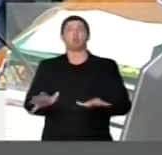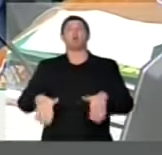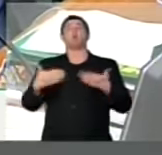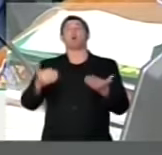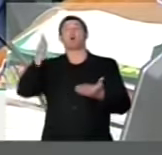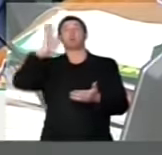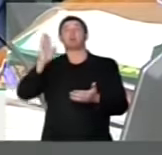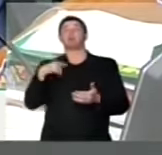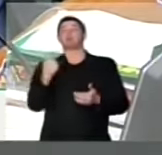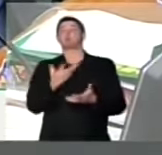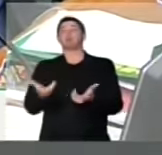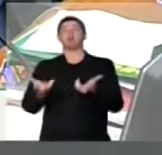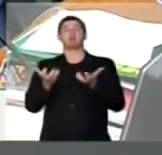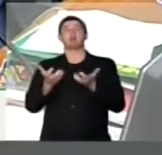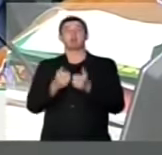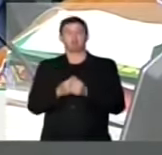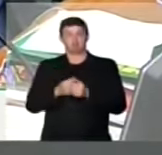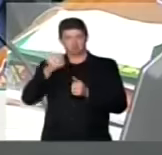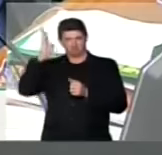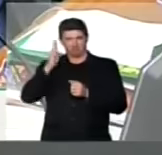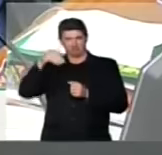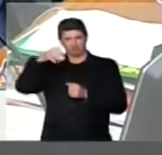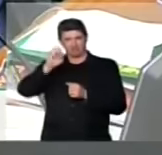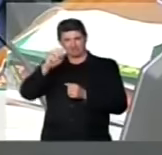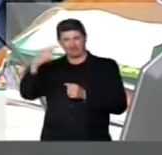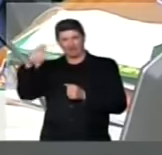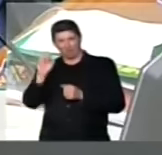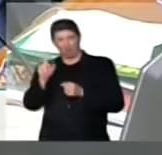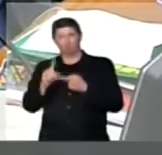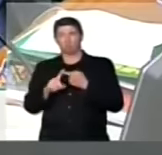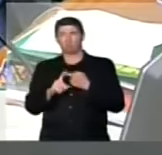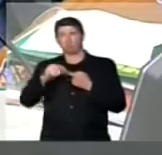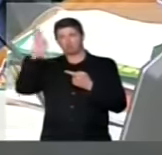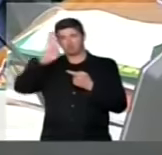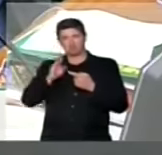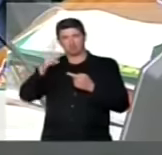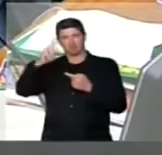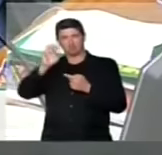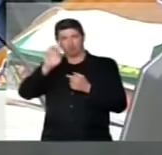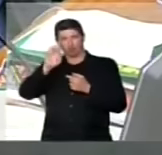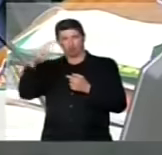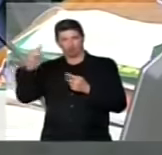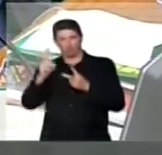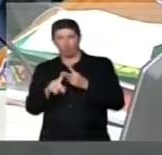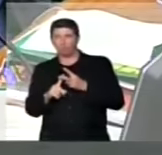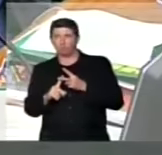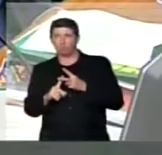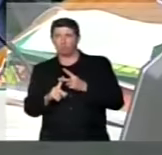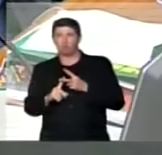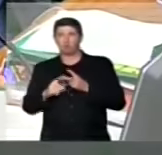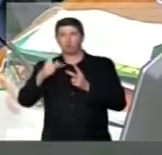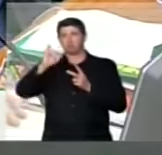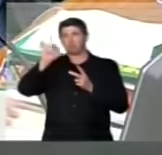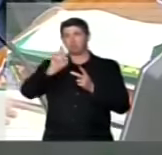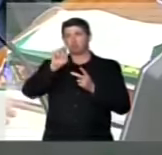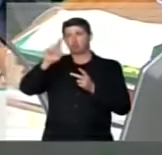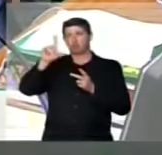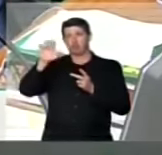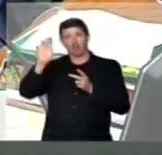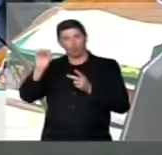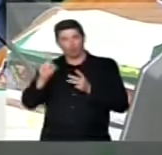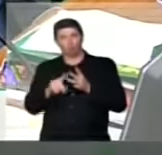queremos. O Brasil do mensalão? O Brasil do petrolão? Dos pichulecos?